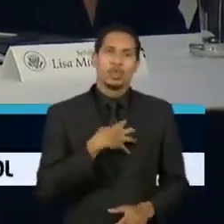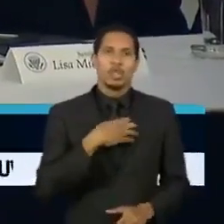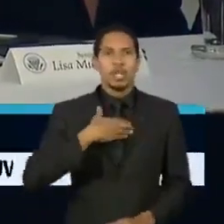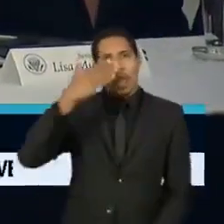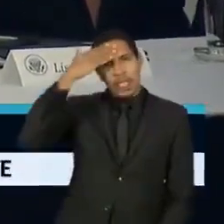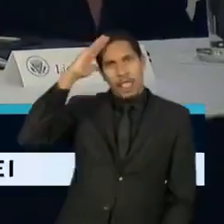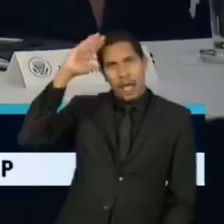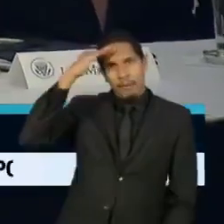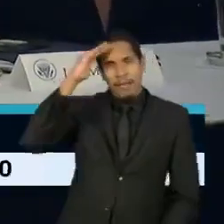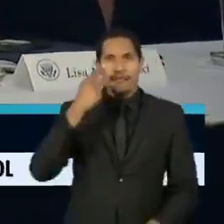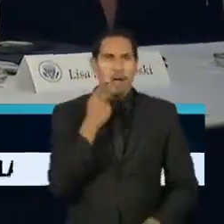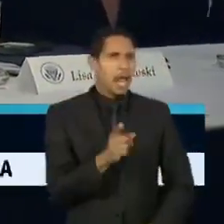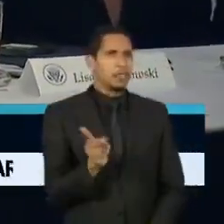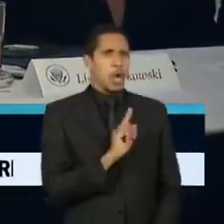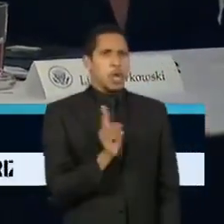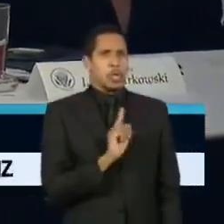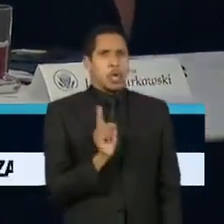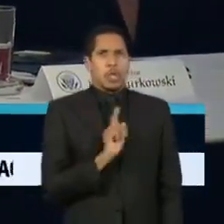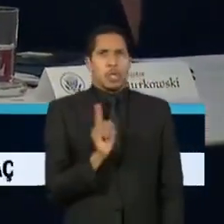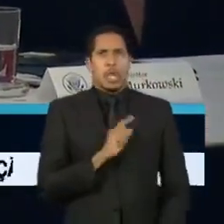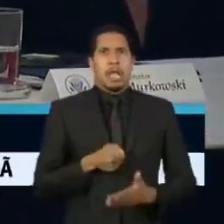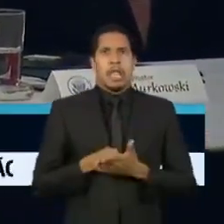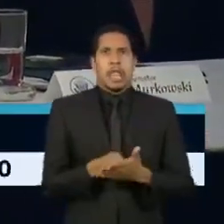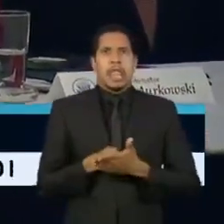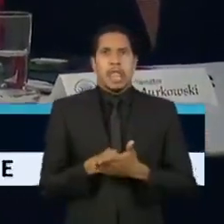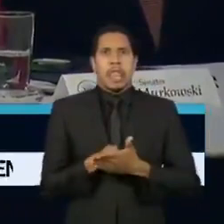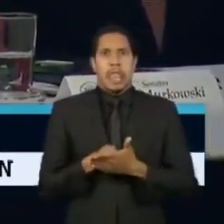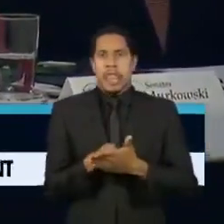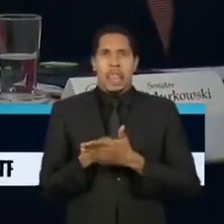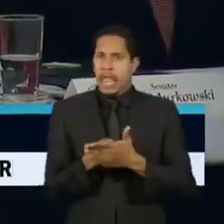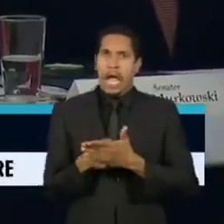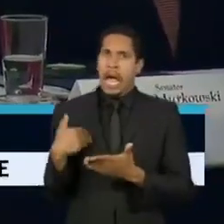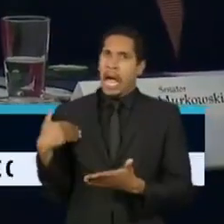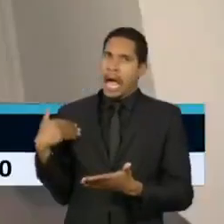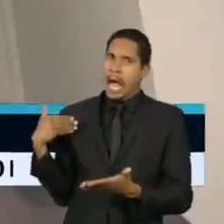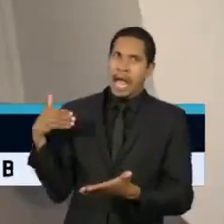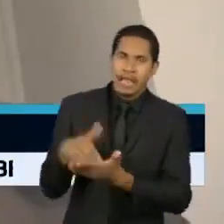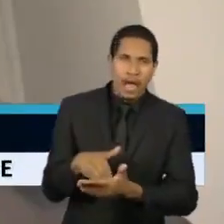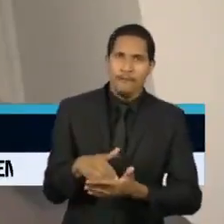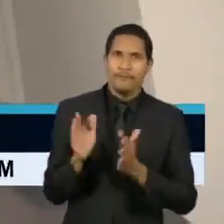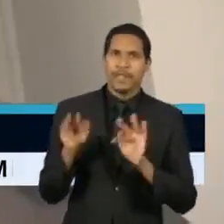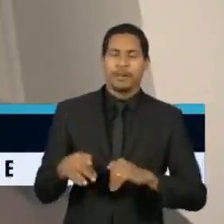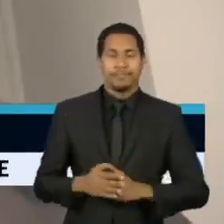nega, nega e resiste até onde for